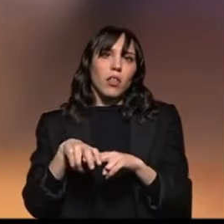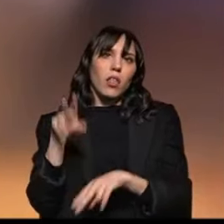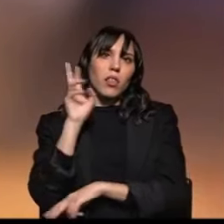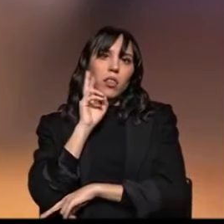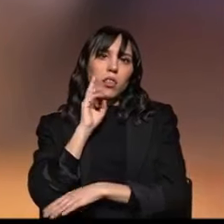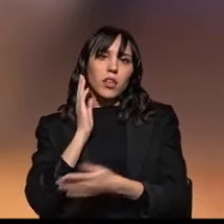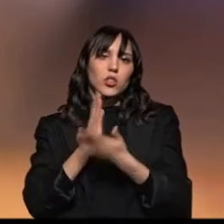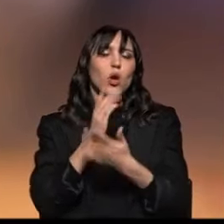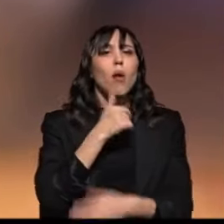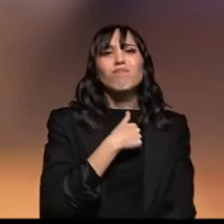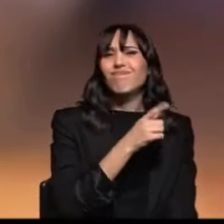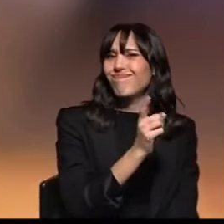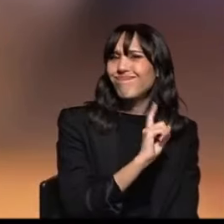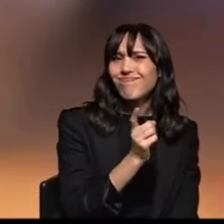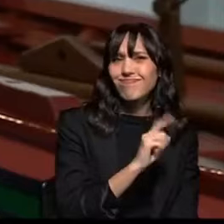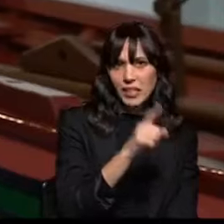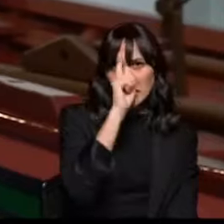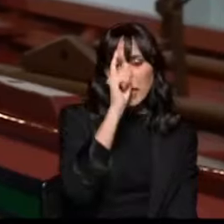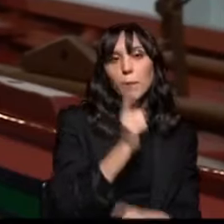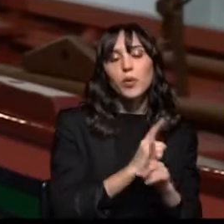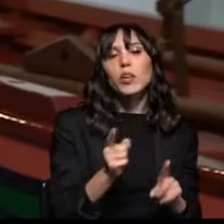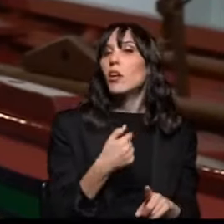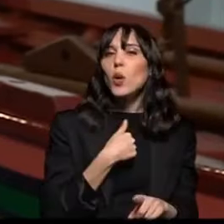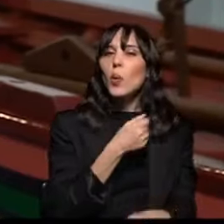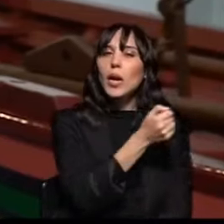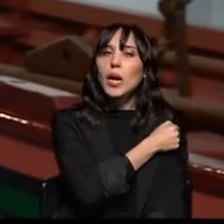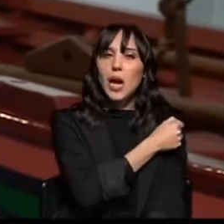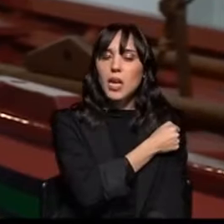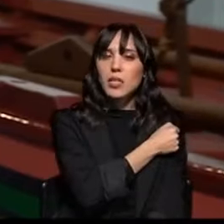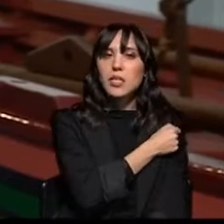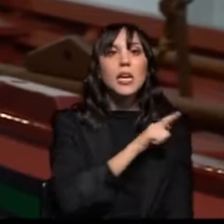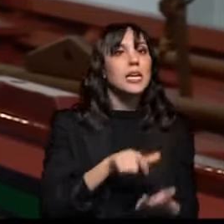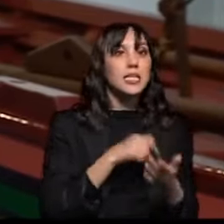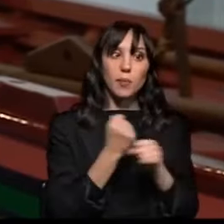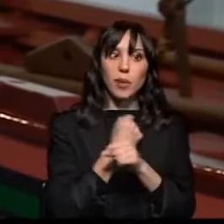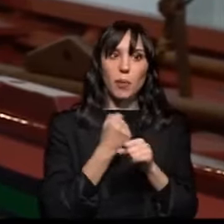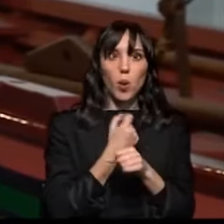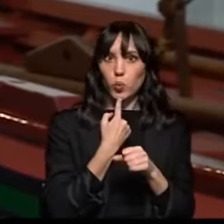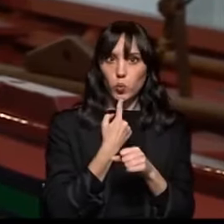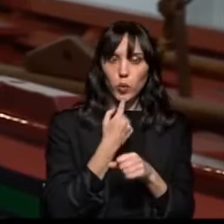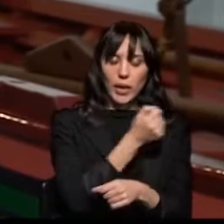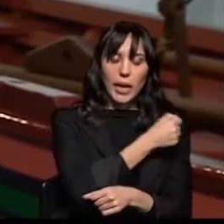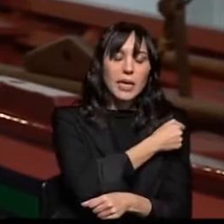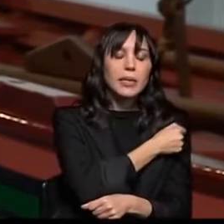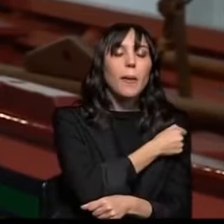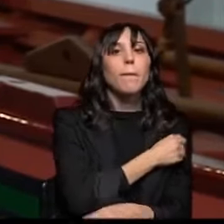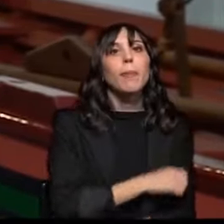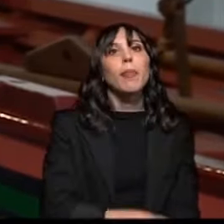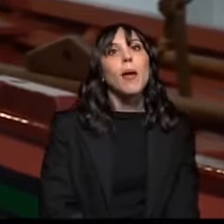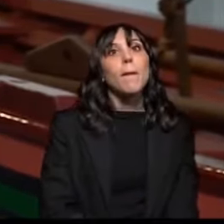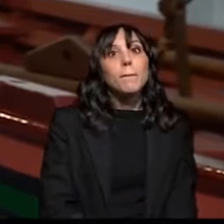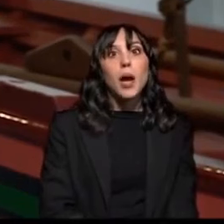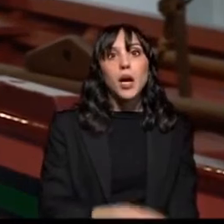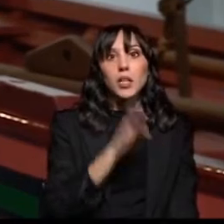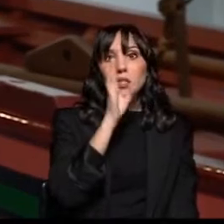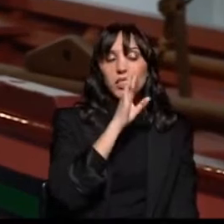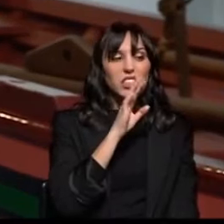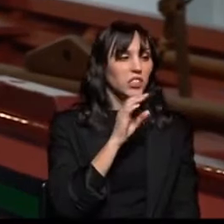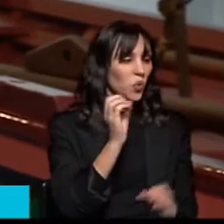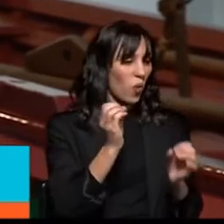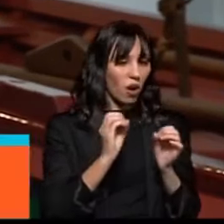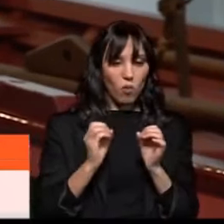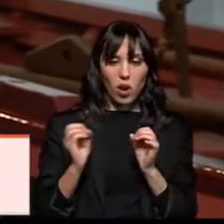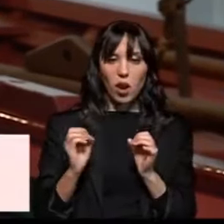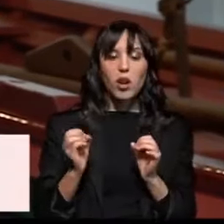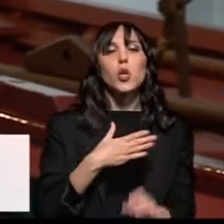estaria, sabe porquê? E eu mesmo em casa tenho sempre muito o que fazer, não é? Mas quando não tenho o que fazer, Eu gosto